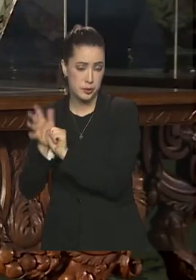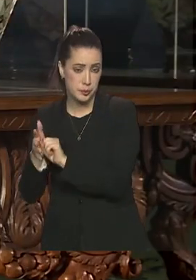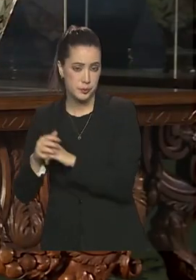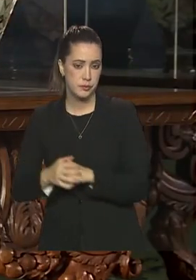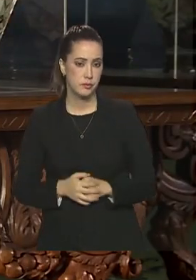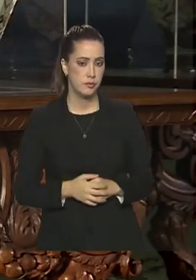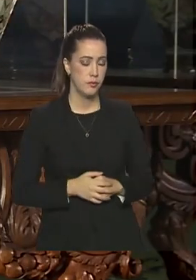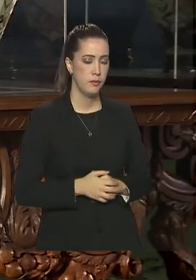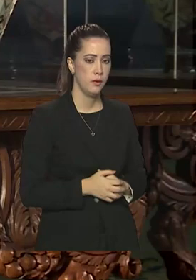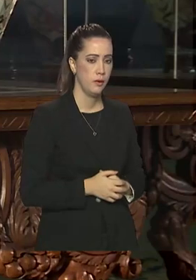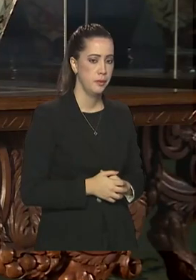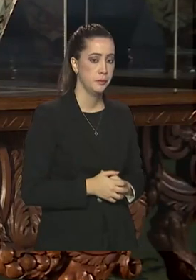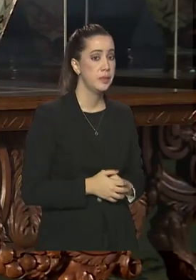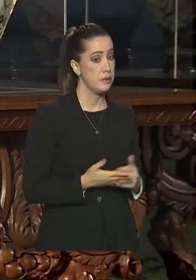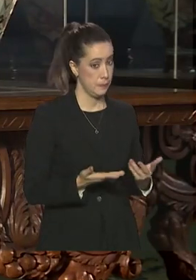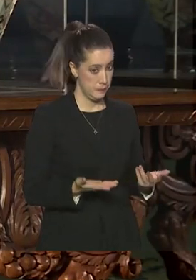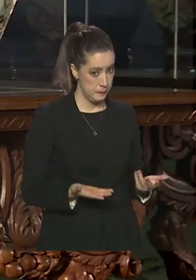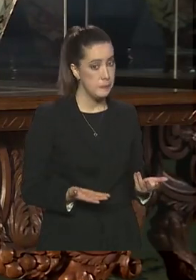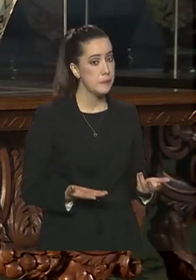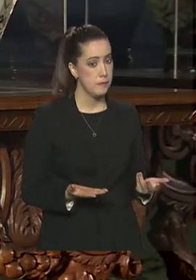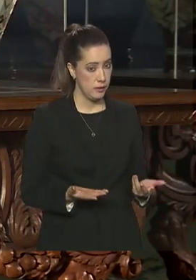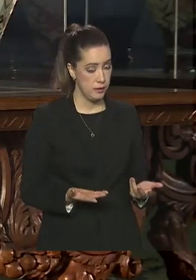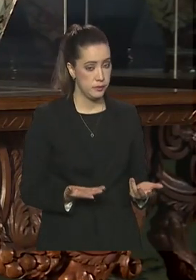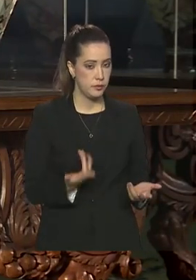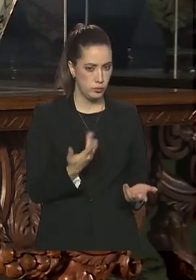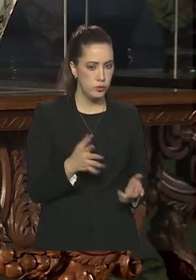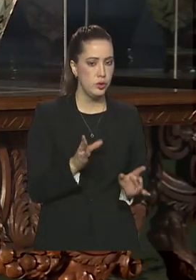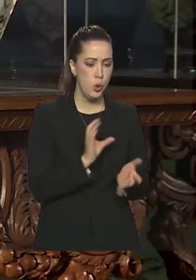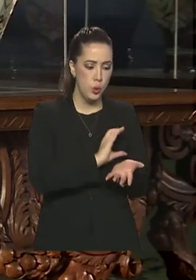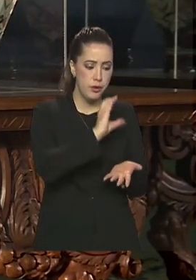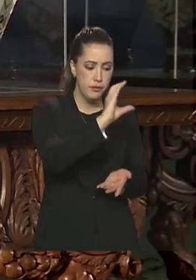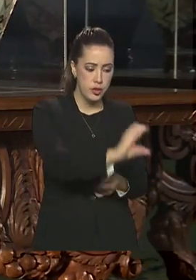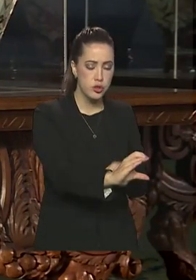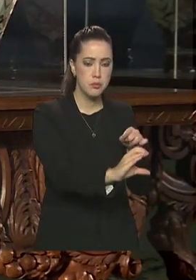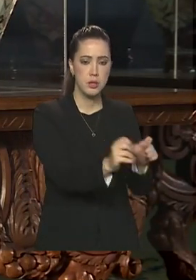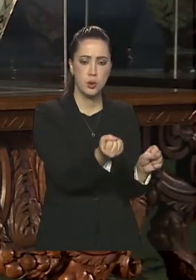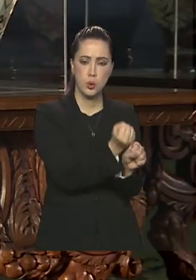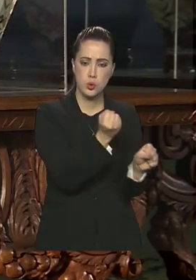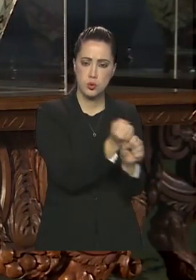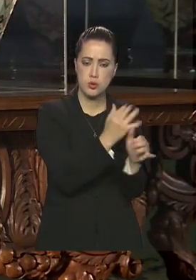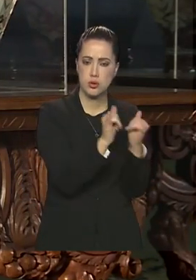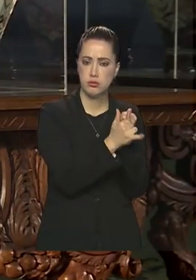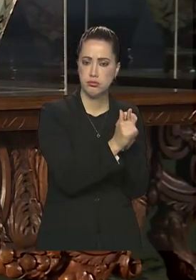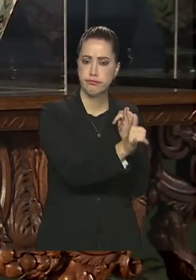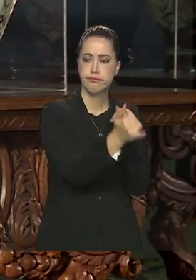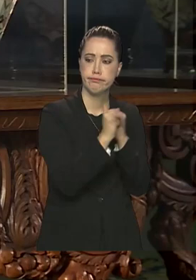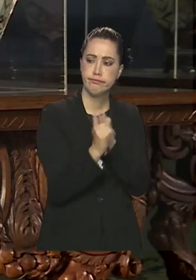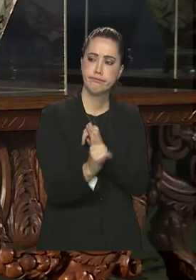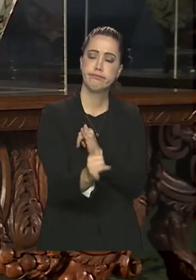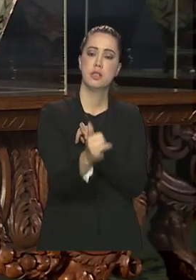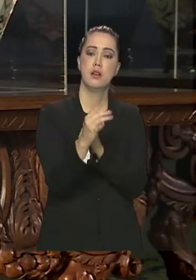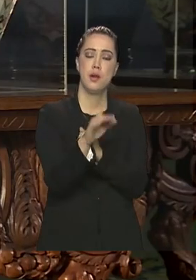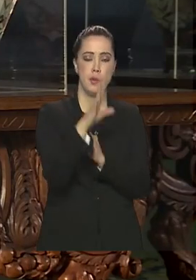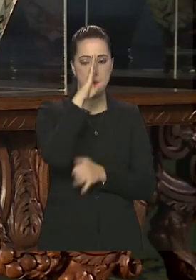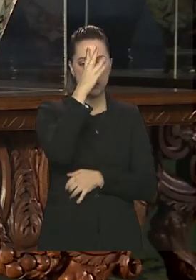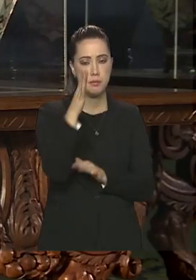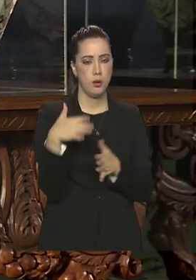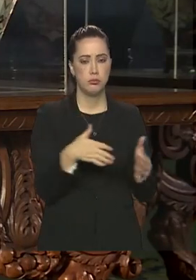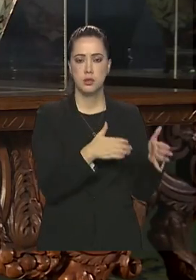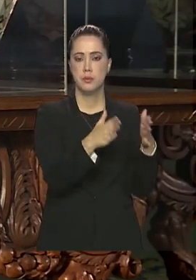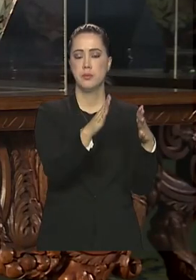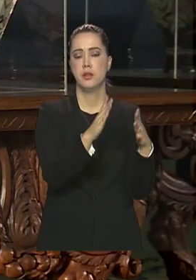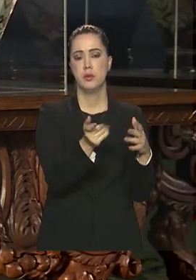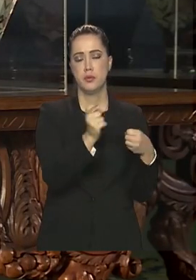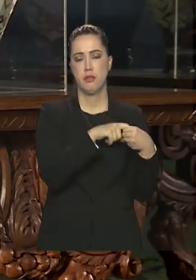investimentos em infraestrutura, sem dúvida, talvez seja o principal caminho para a retomada da atividade econômica.